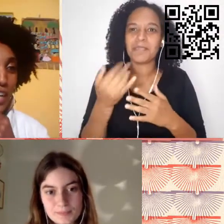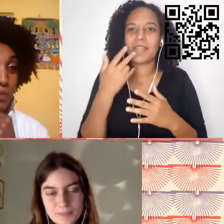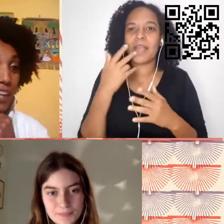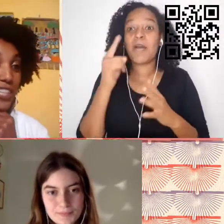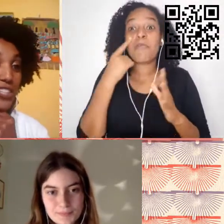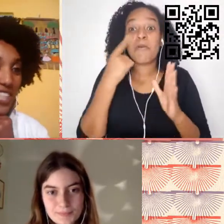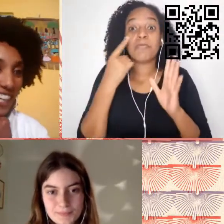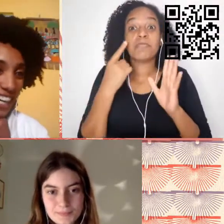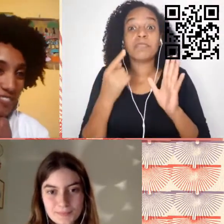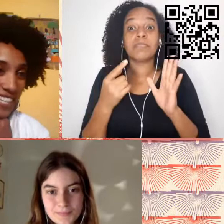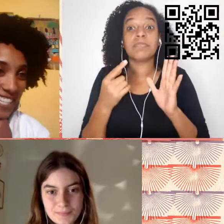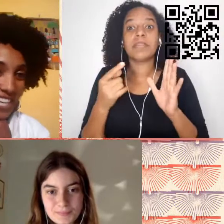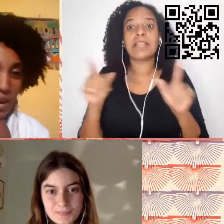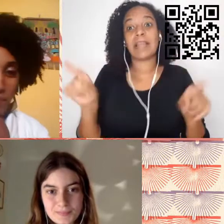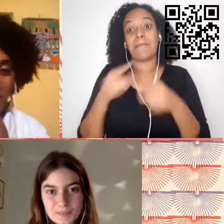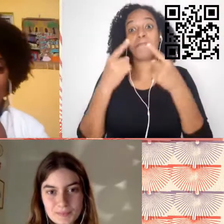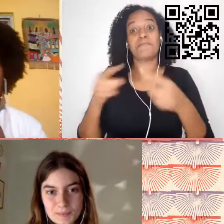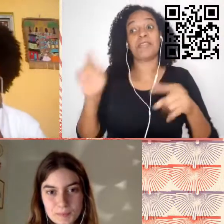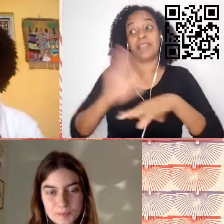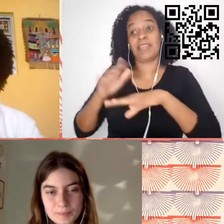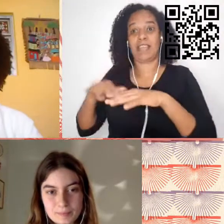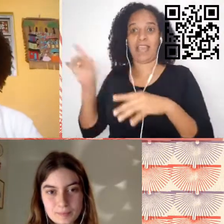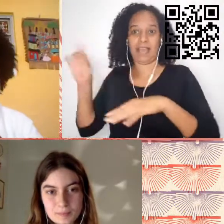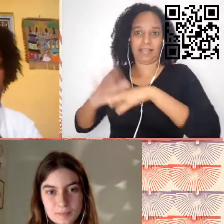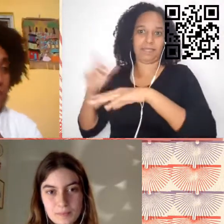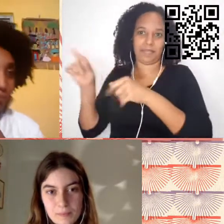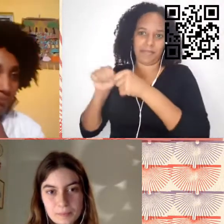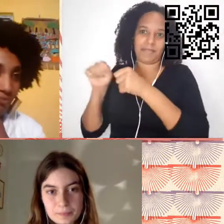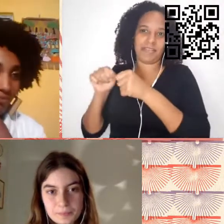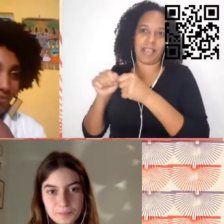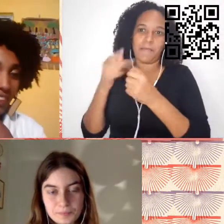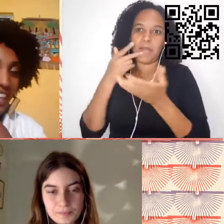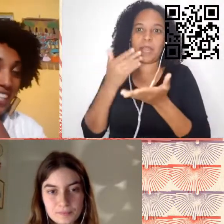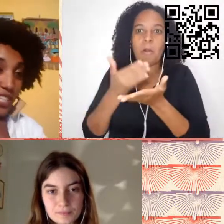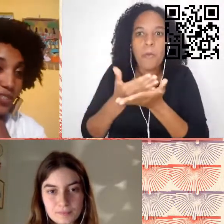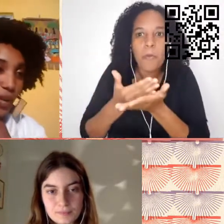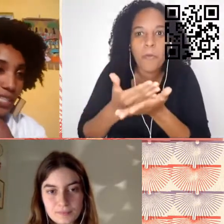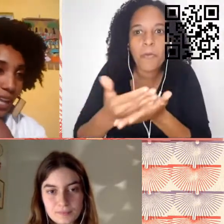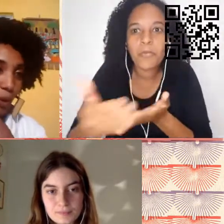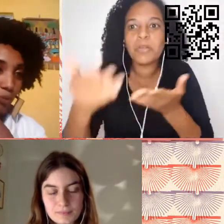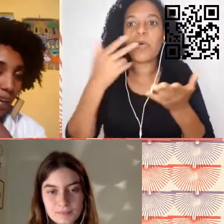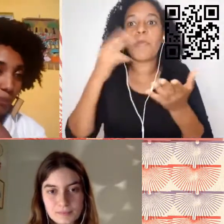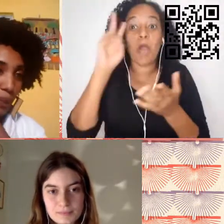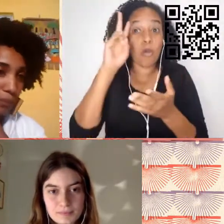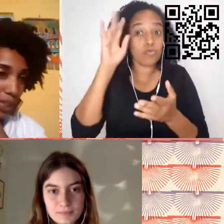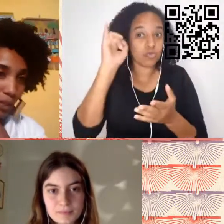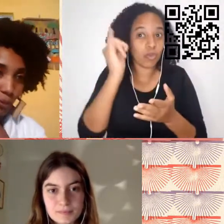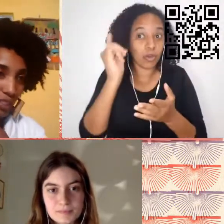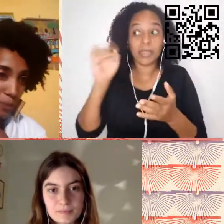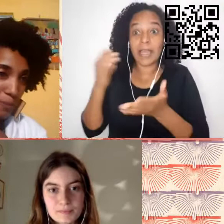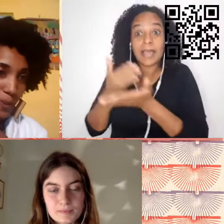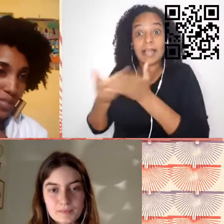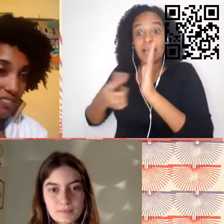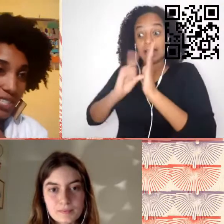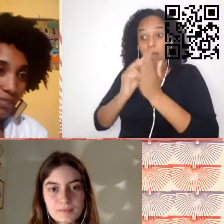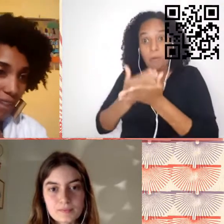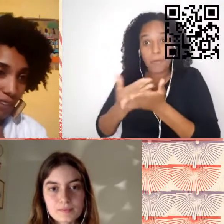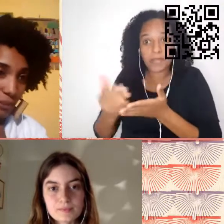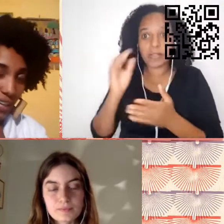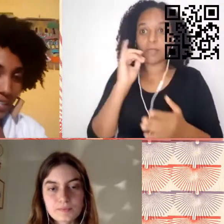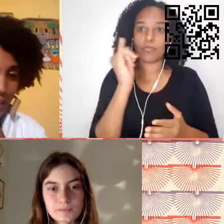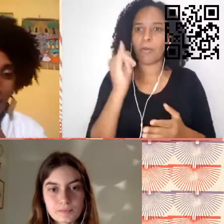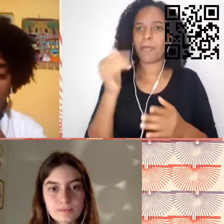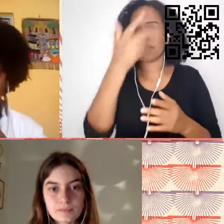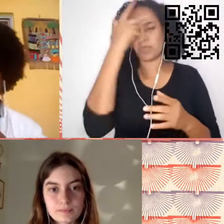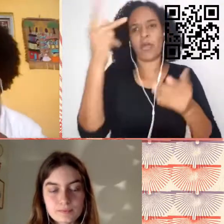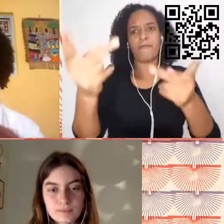compartilhar com vocês uma cantiga que ela fazia para introduzir essas histórias que ela contava para mim, contava para as pessoas que